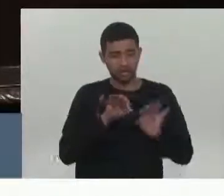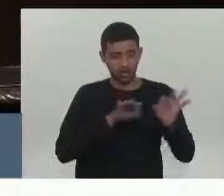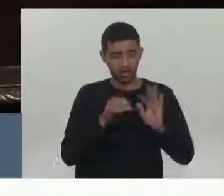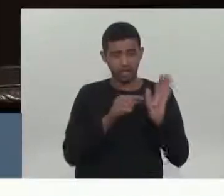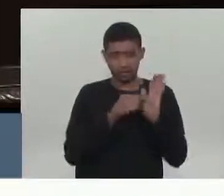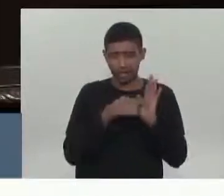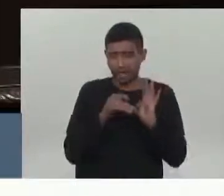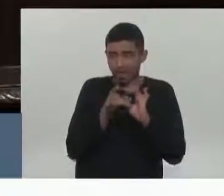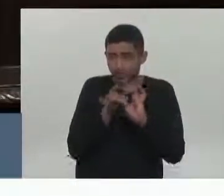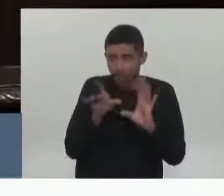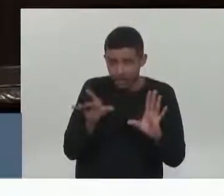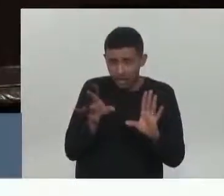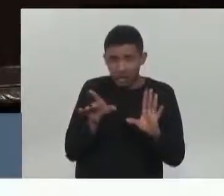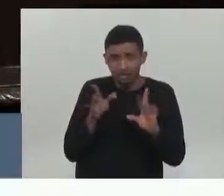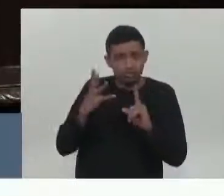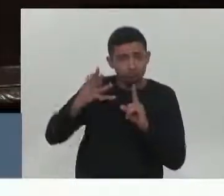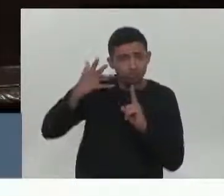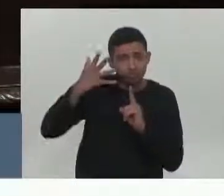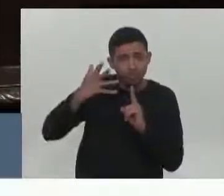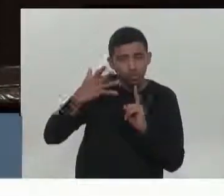dará amplitude ao discurso,